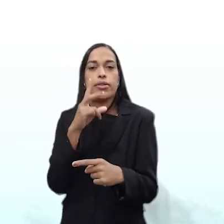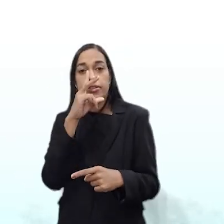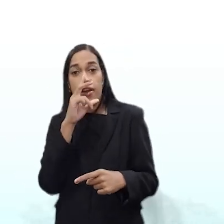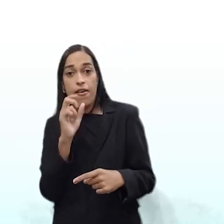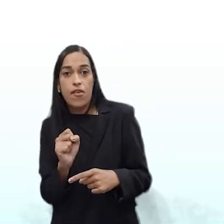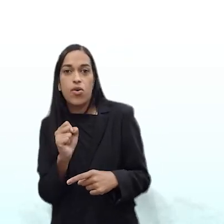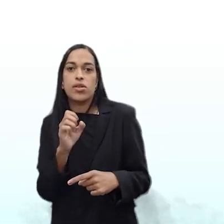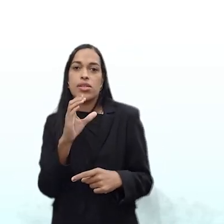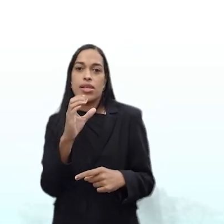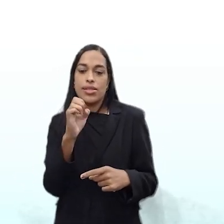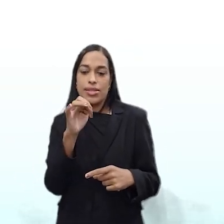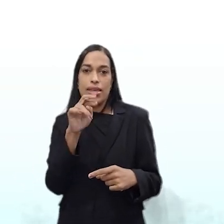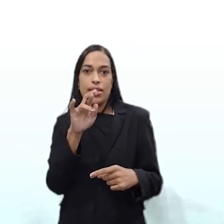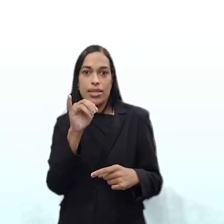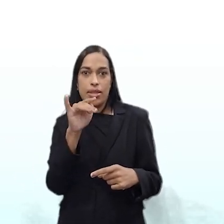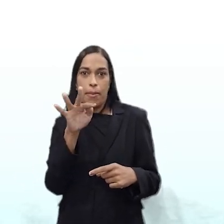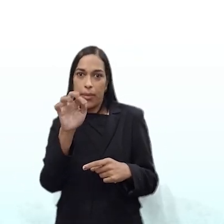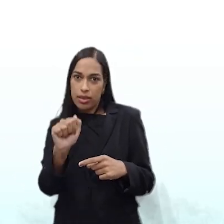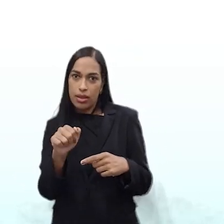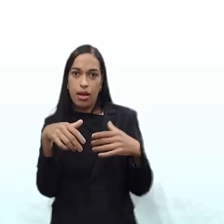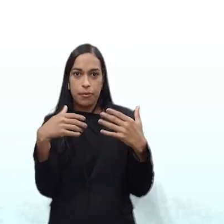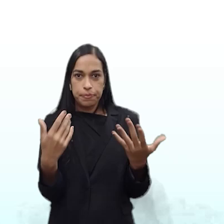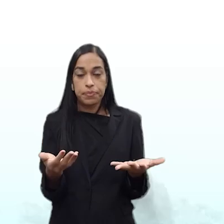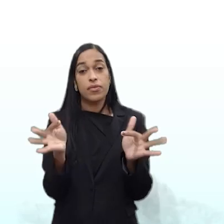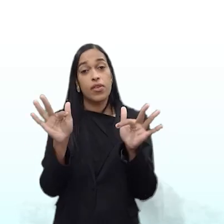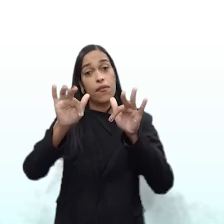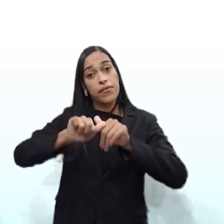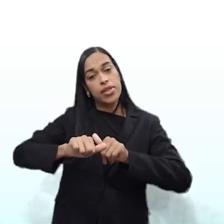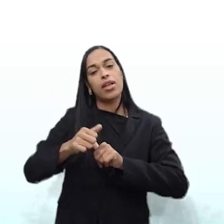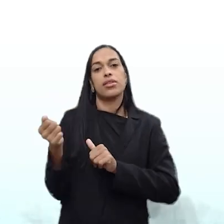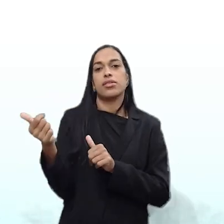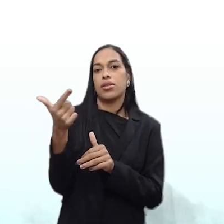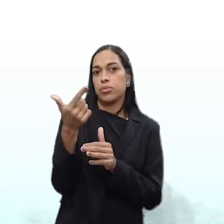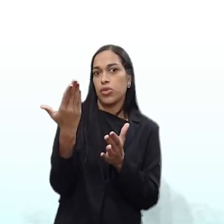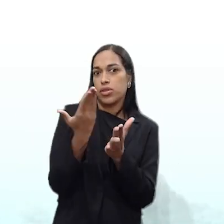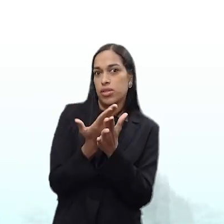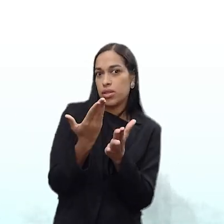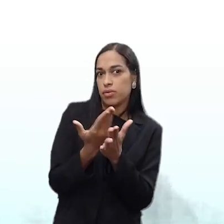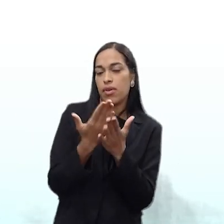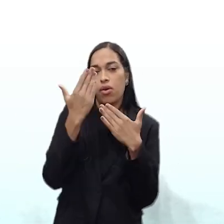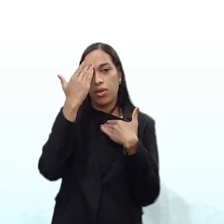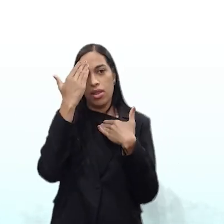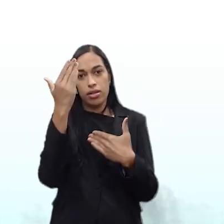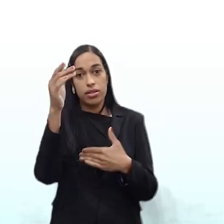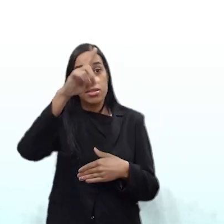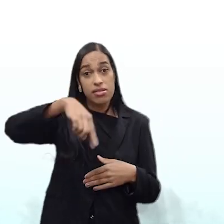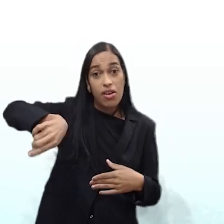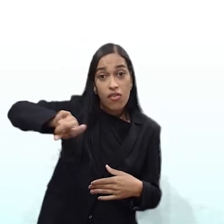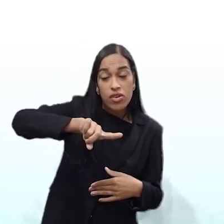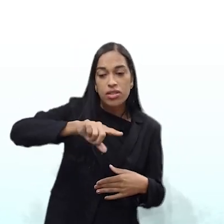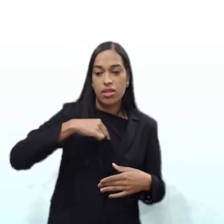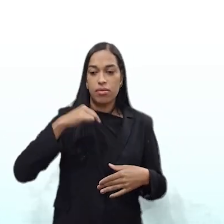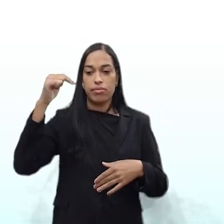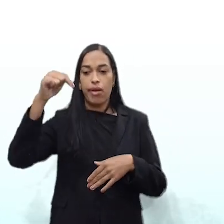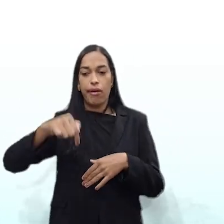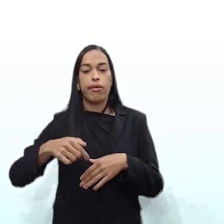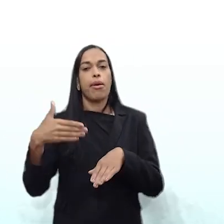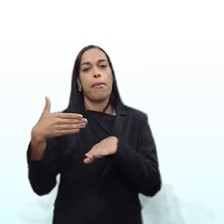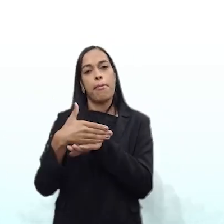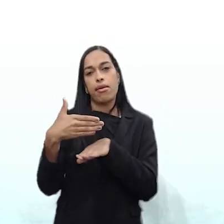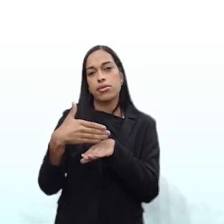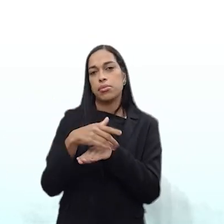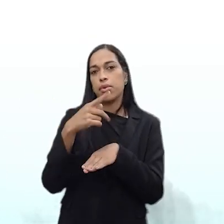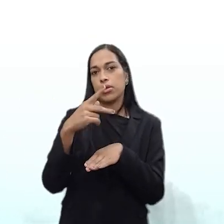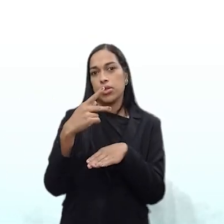força centrípeta. Bom, então encerramos nossa segunda aula. Quero agradecer a você por estar me recebendo